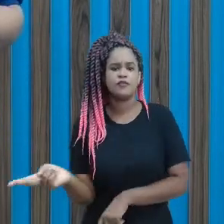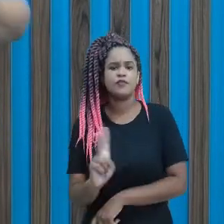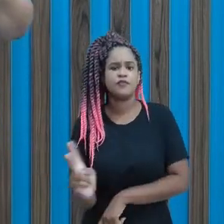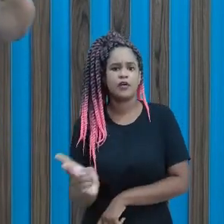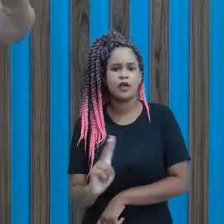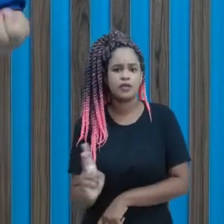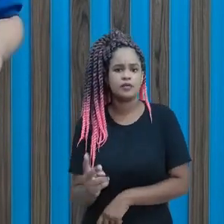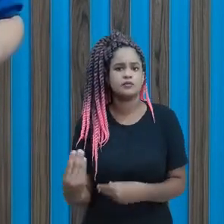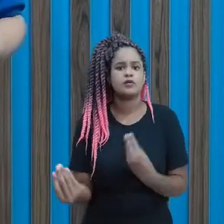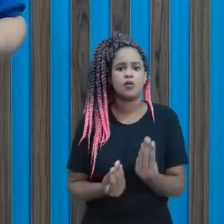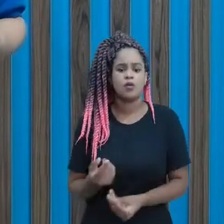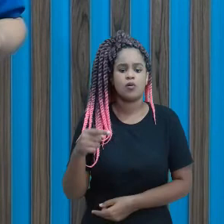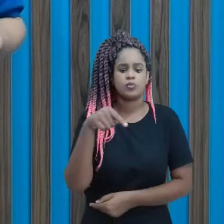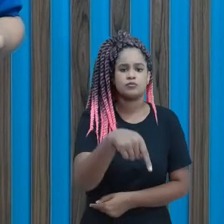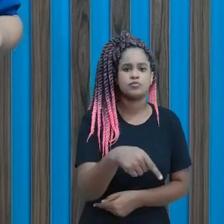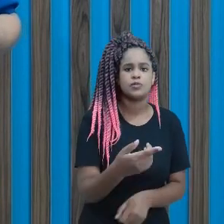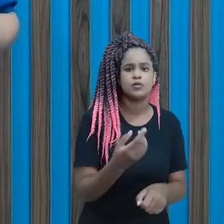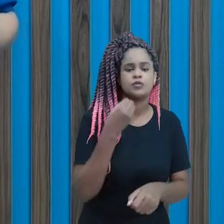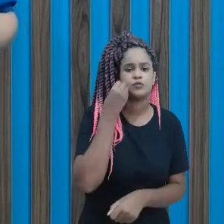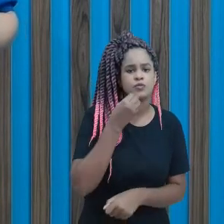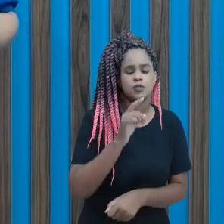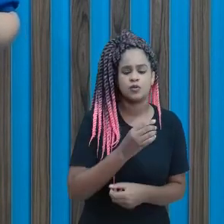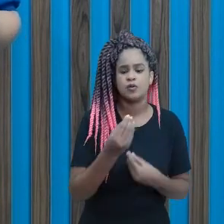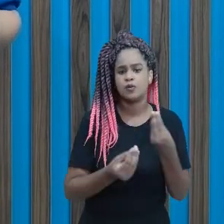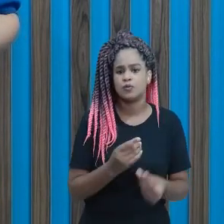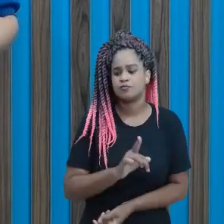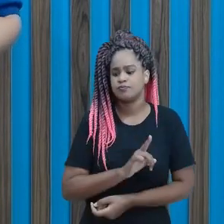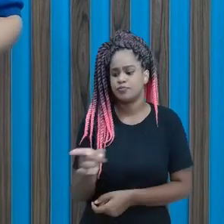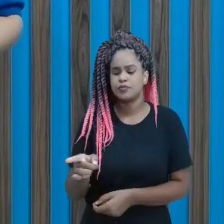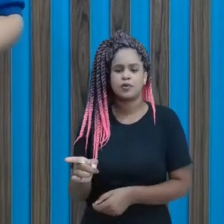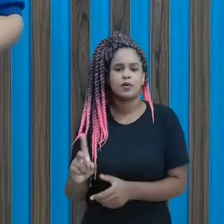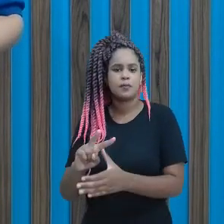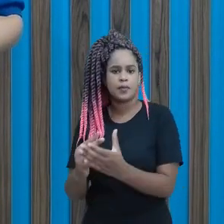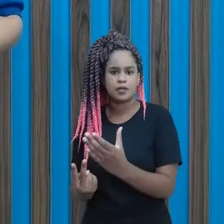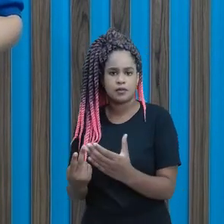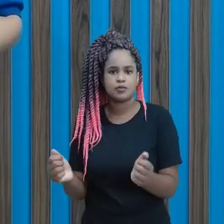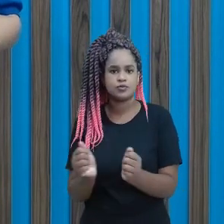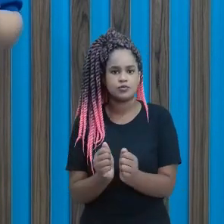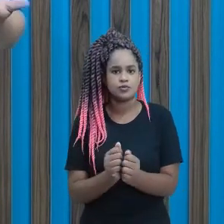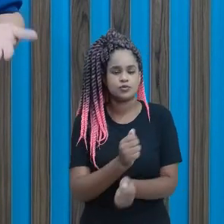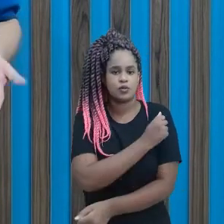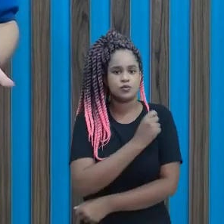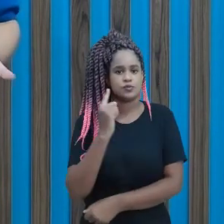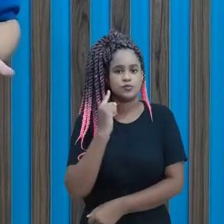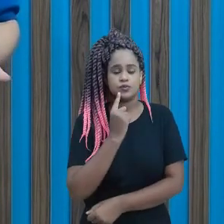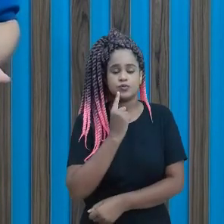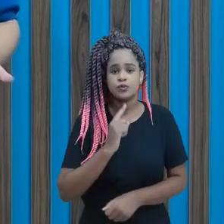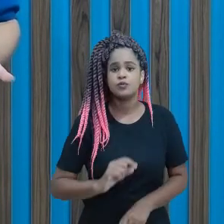do trabalho numa sala bilíngue e numa sala regular com esse estudante surdo. Eu